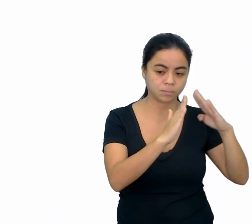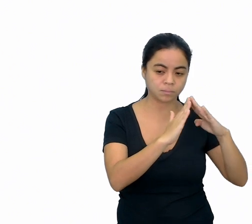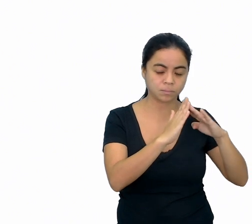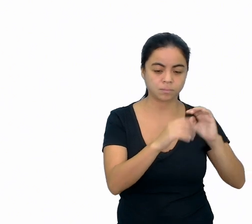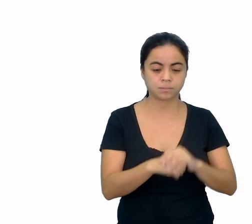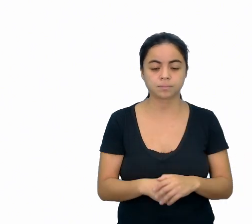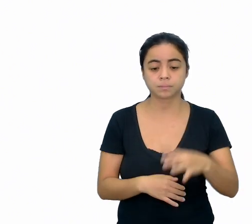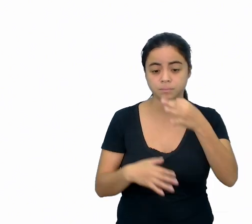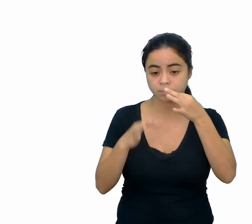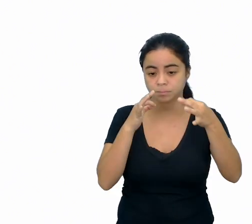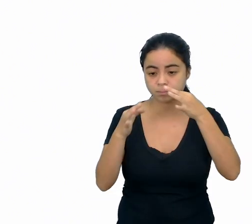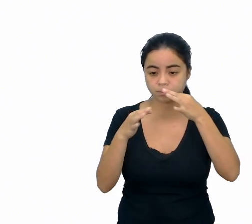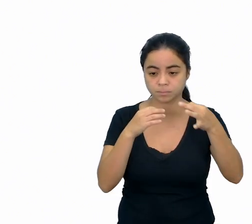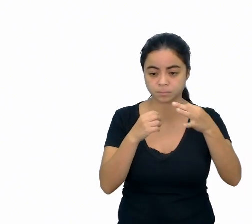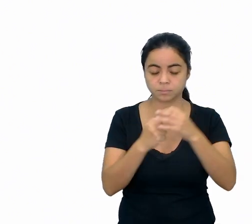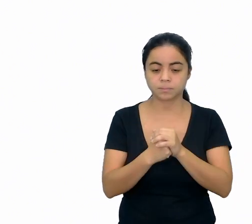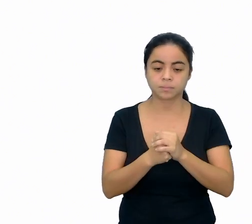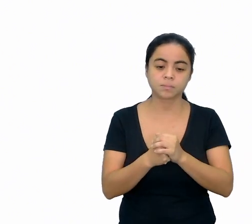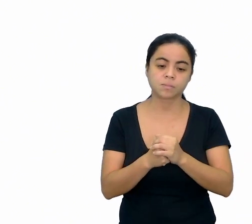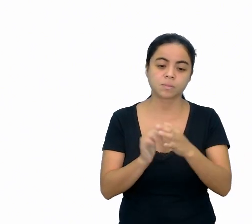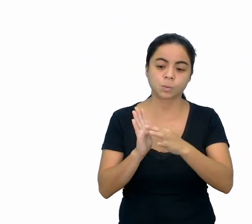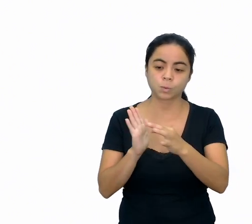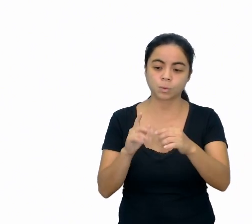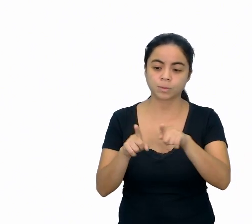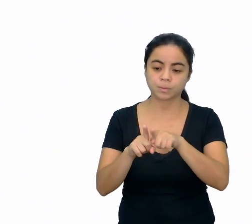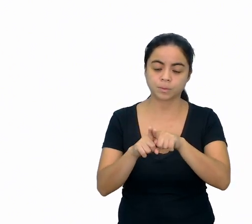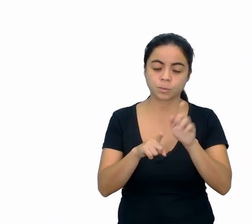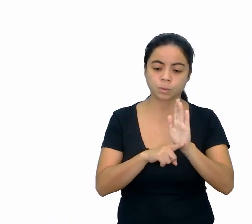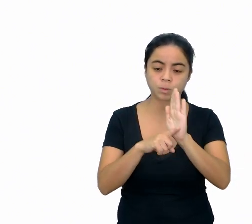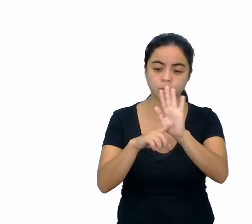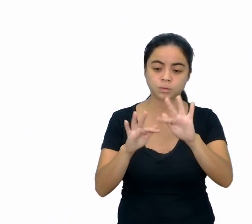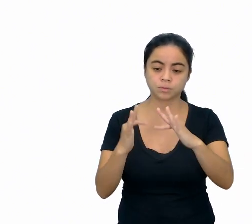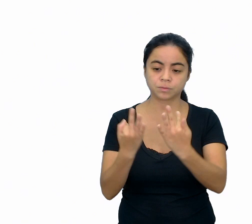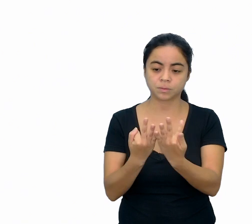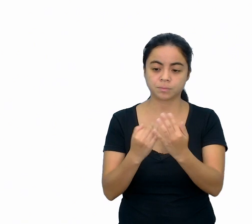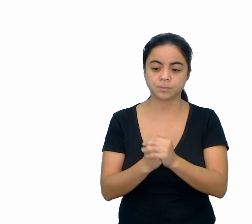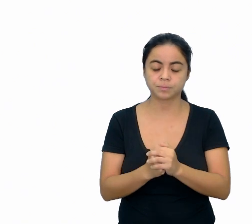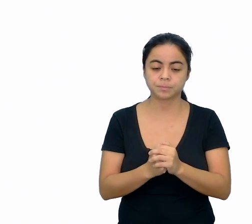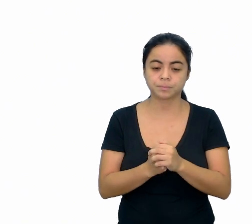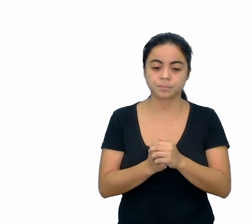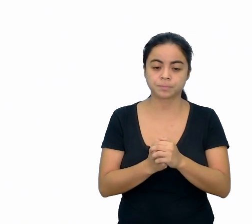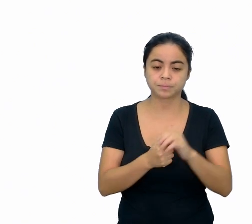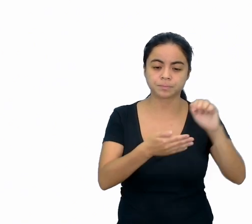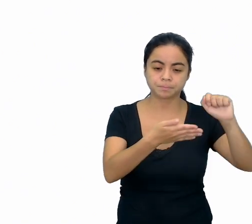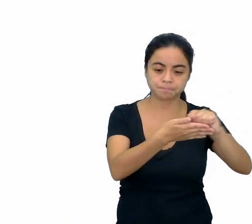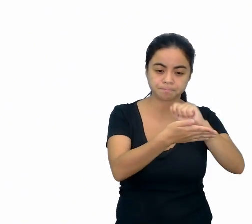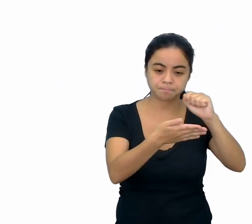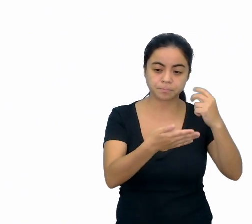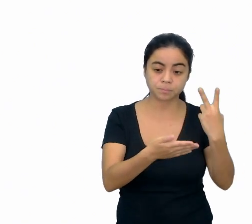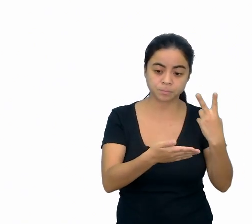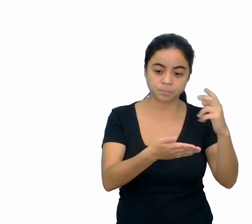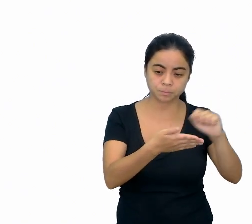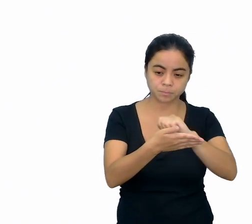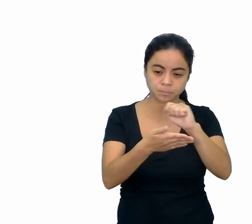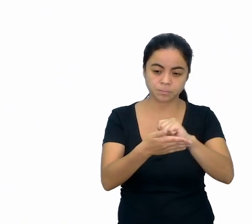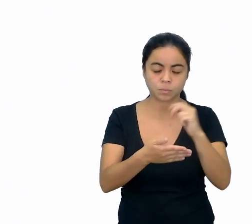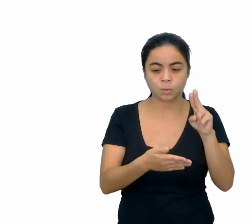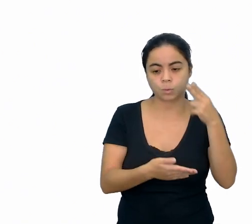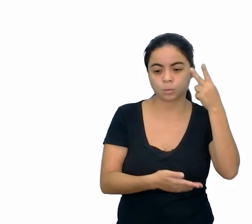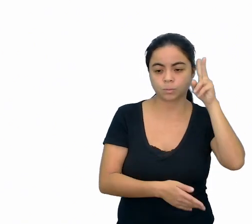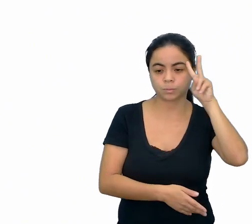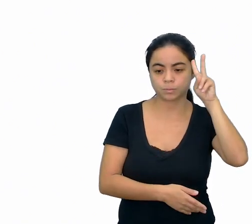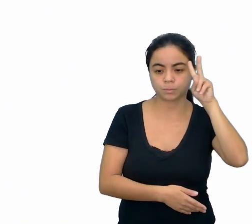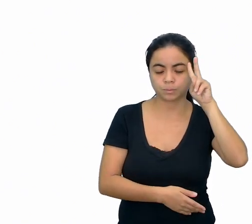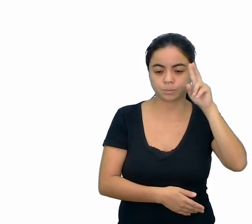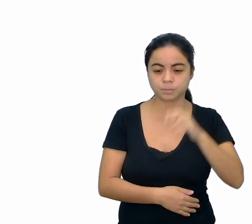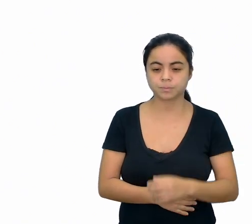a leitura que fizeram com a ajuda de familiares e anotarão o nome de 2 livros ou contos que